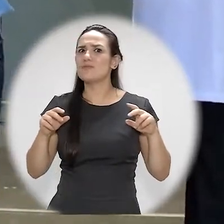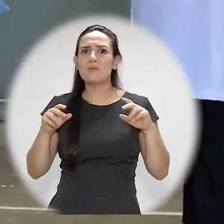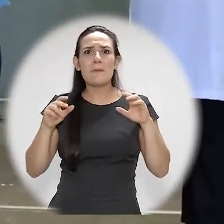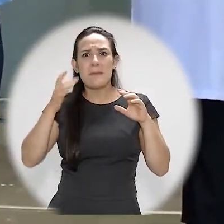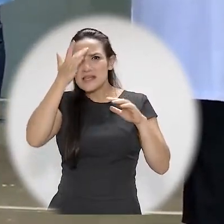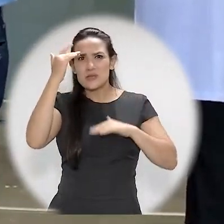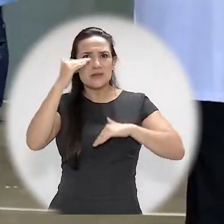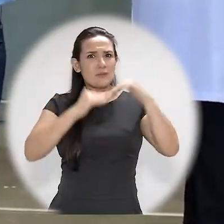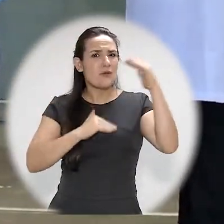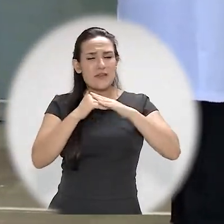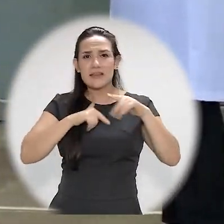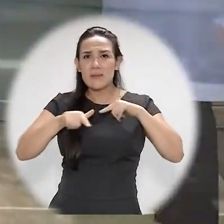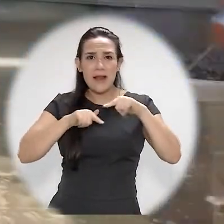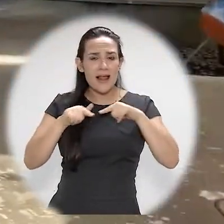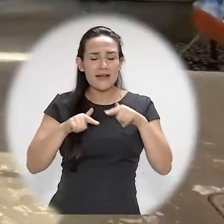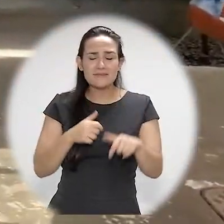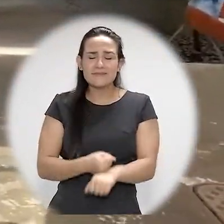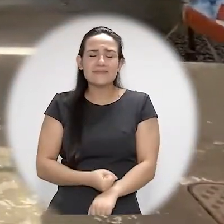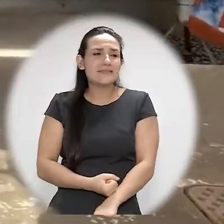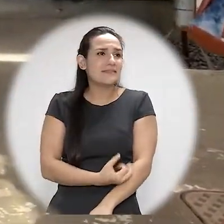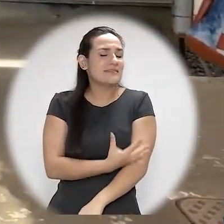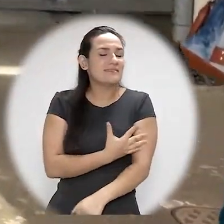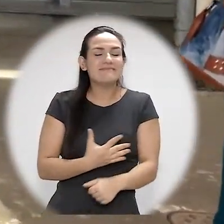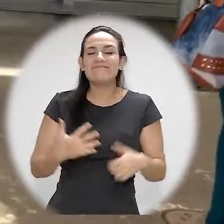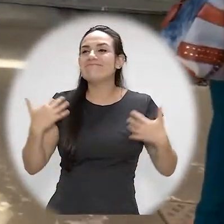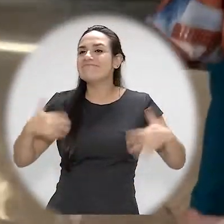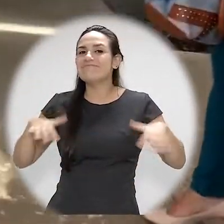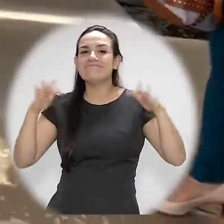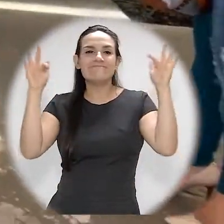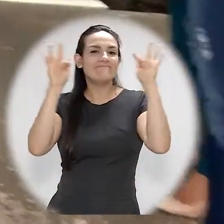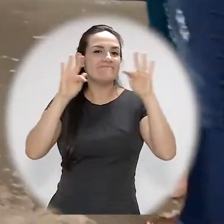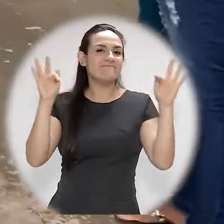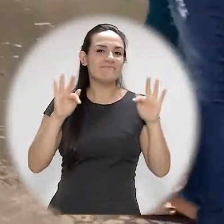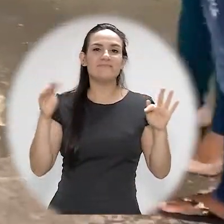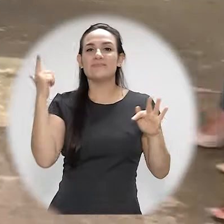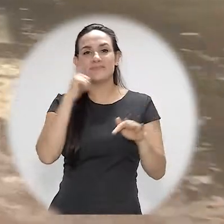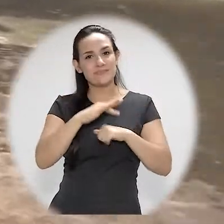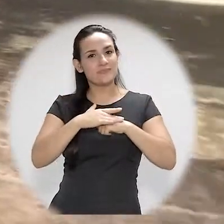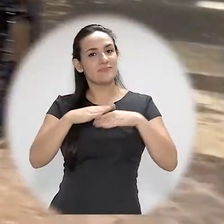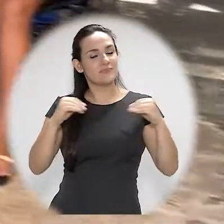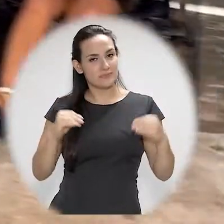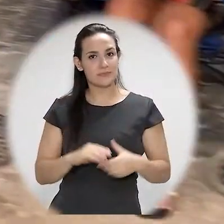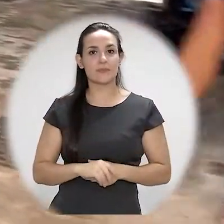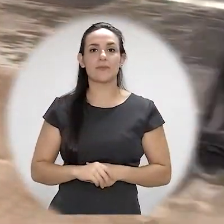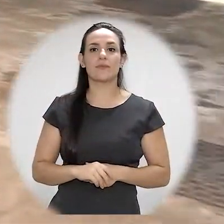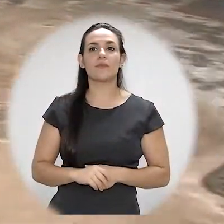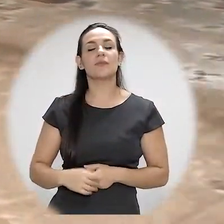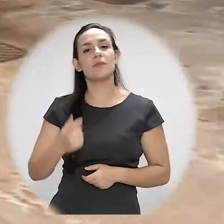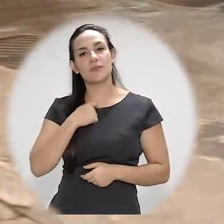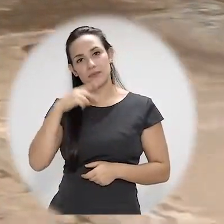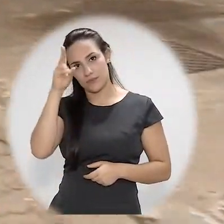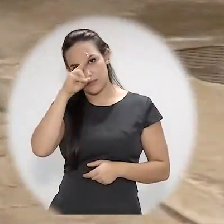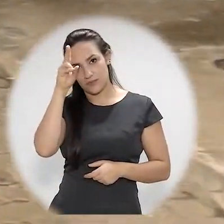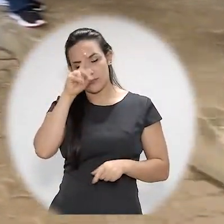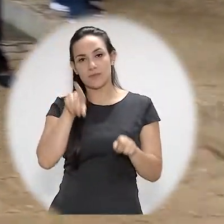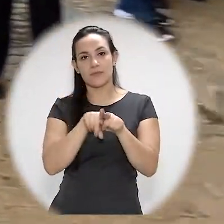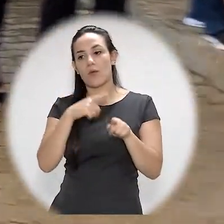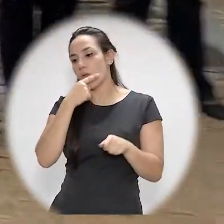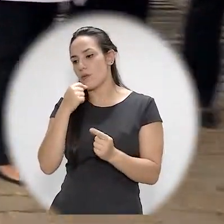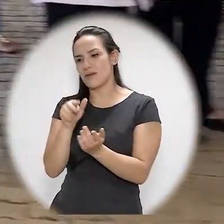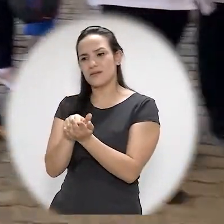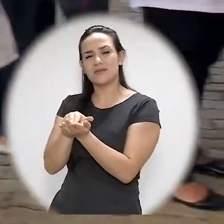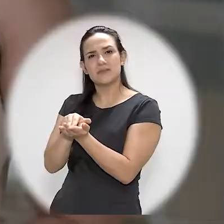cuidando dela, quanto para todo mundo que não tinha o contato direto, mas que viu toda essa movimentação. E um outro de um paciente